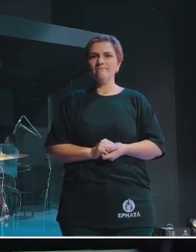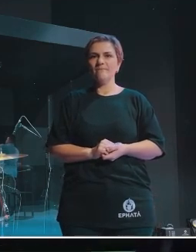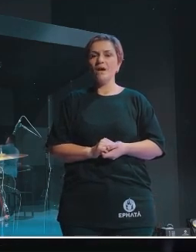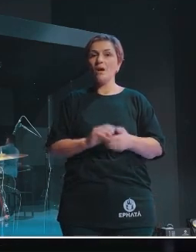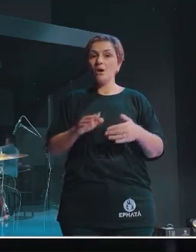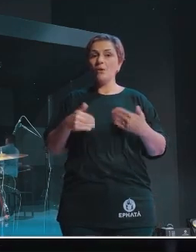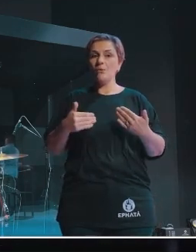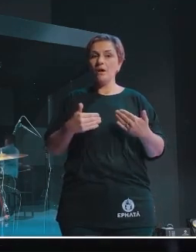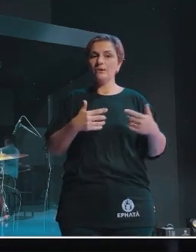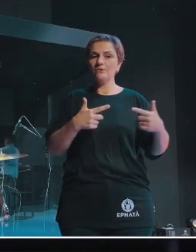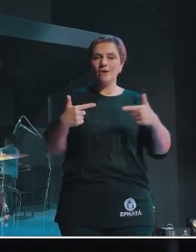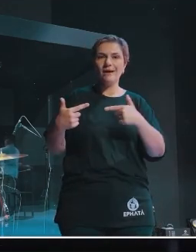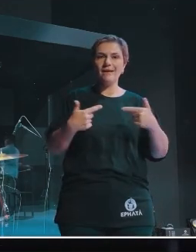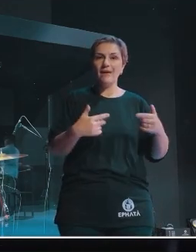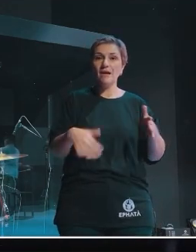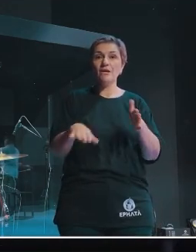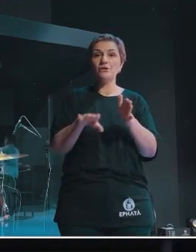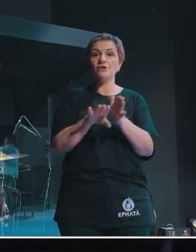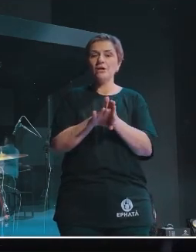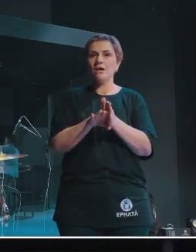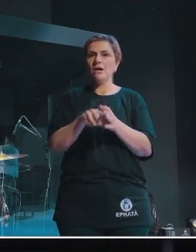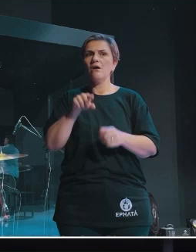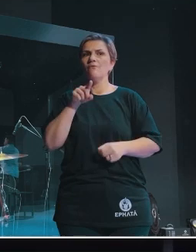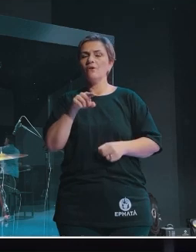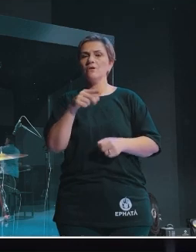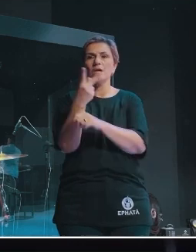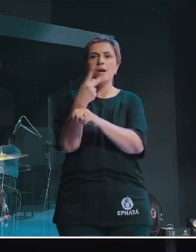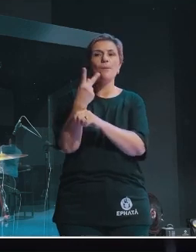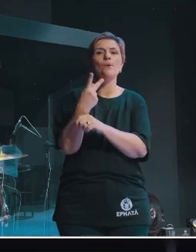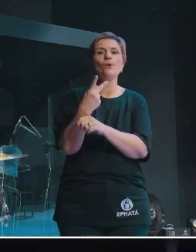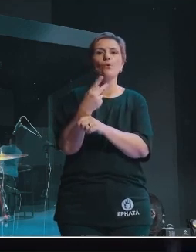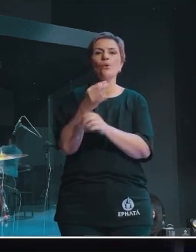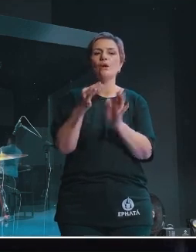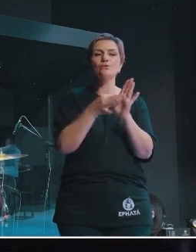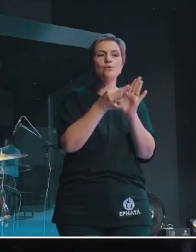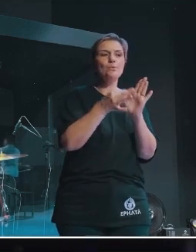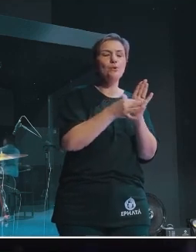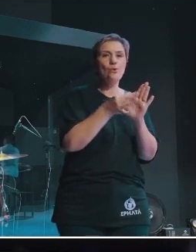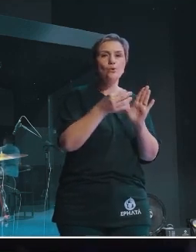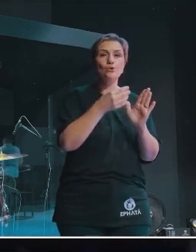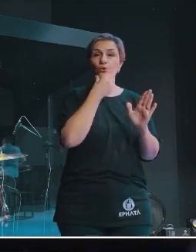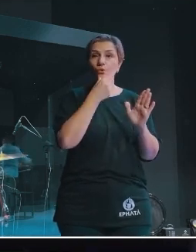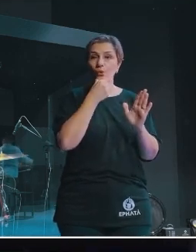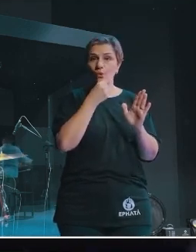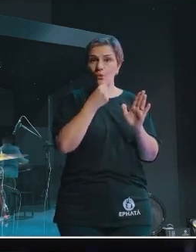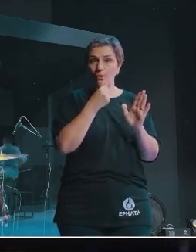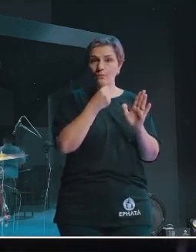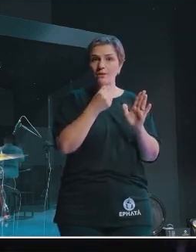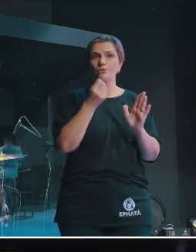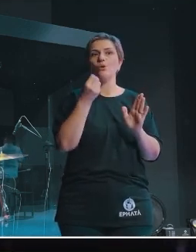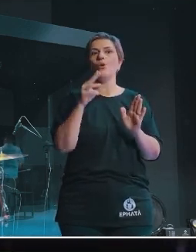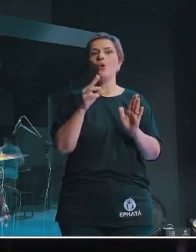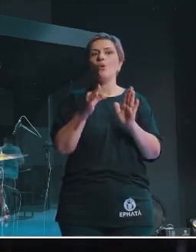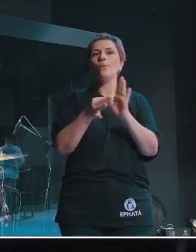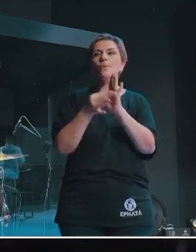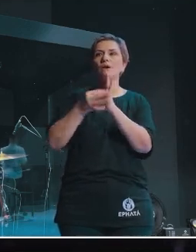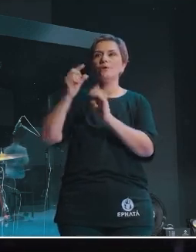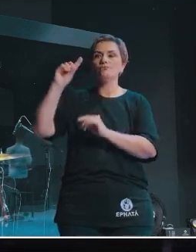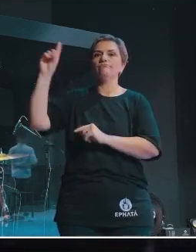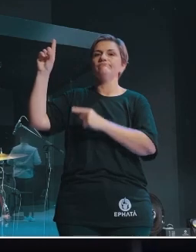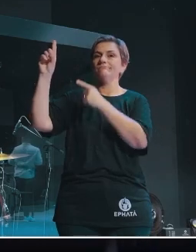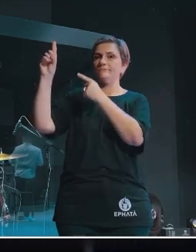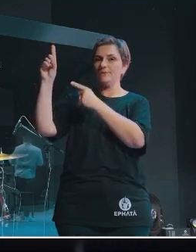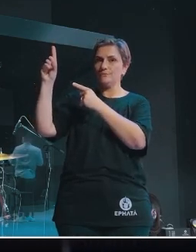Quando a guerra chega, você procura as opiniões dos homens ou você procura a opinião de Deus?